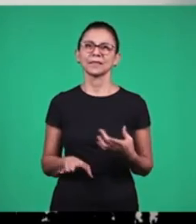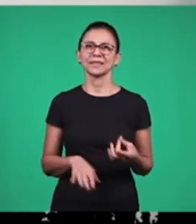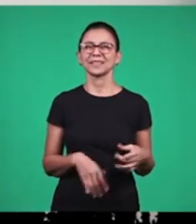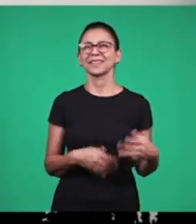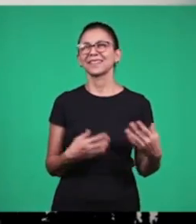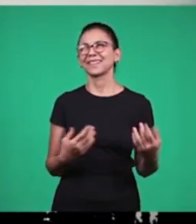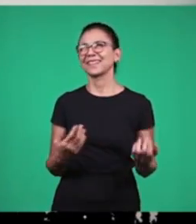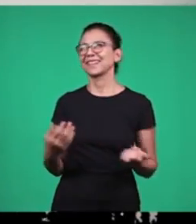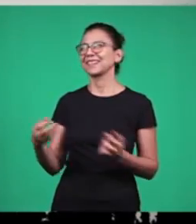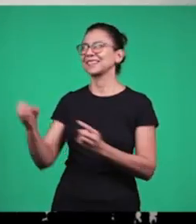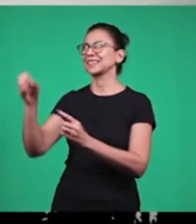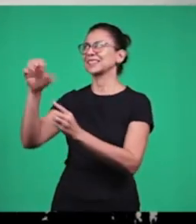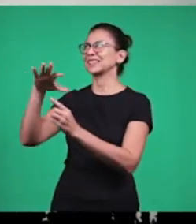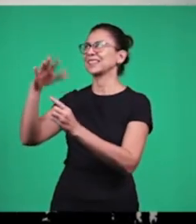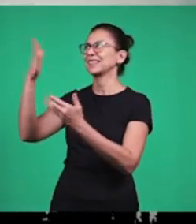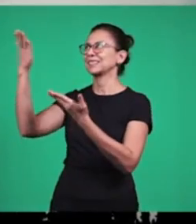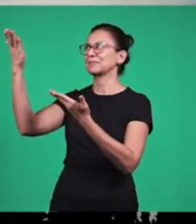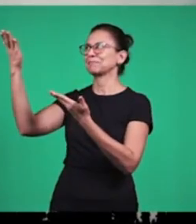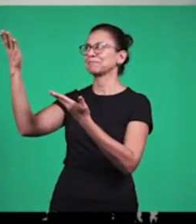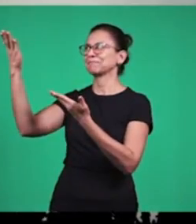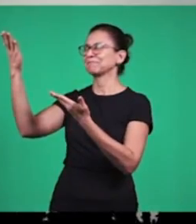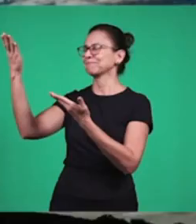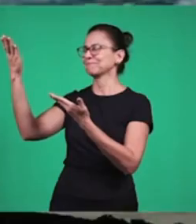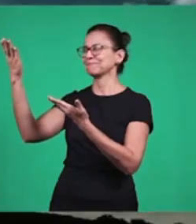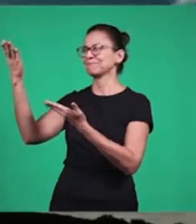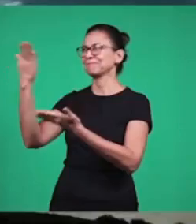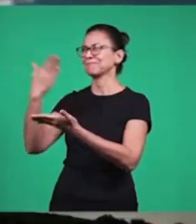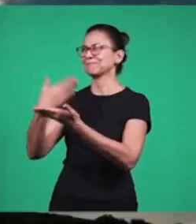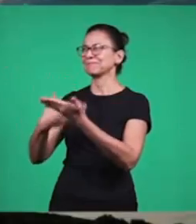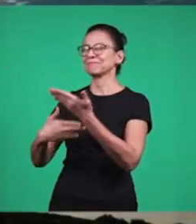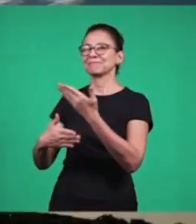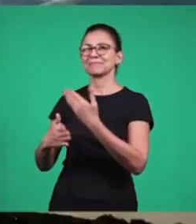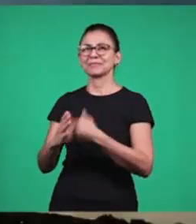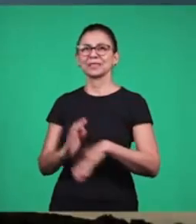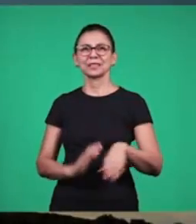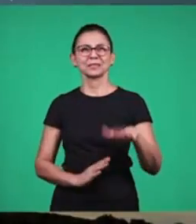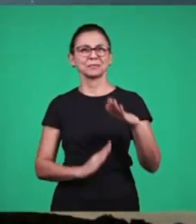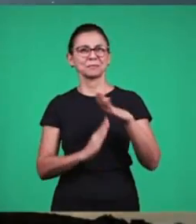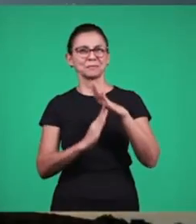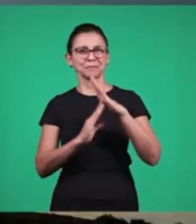A tua graça me